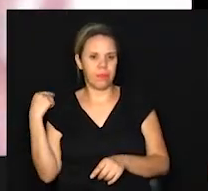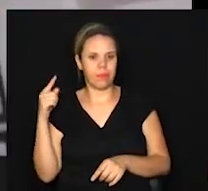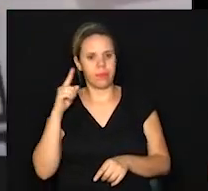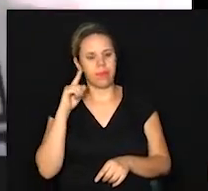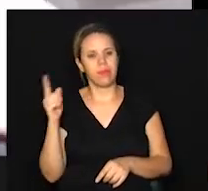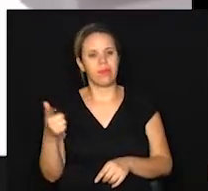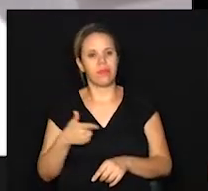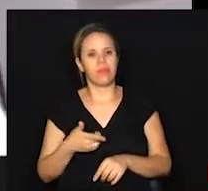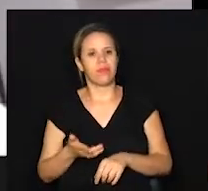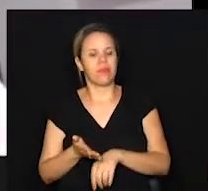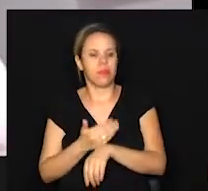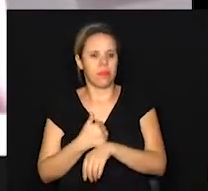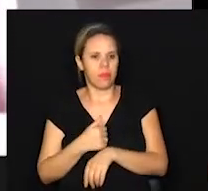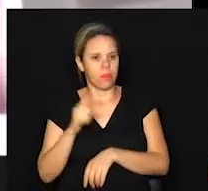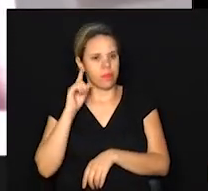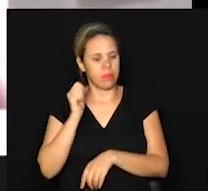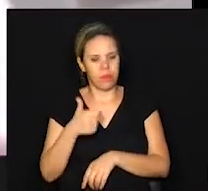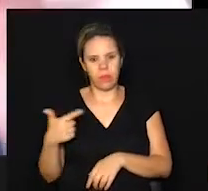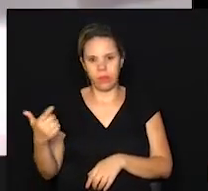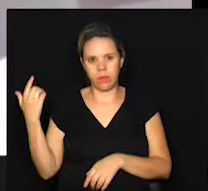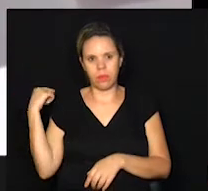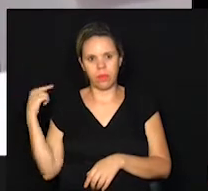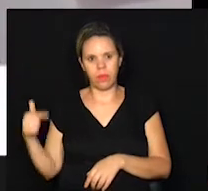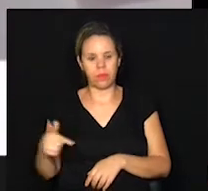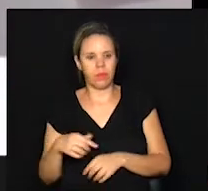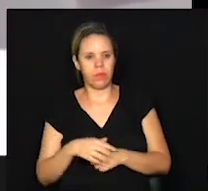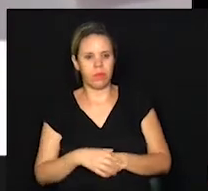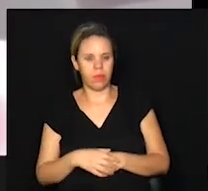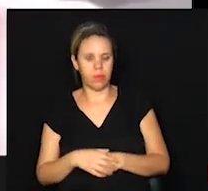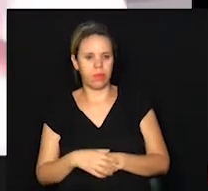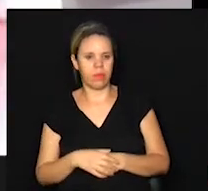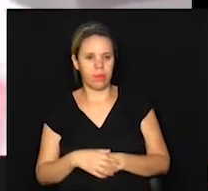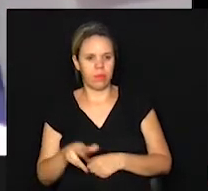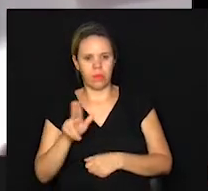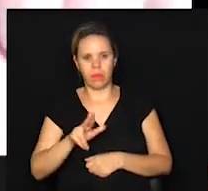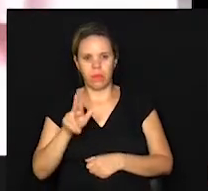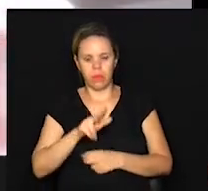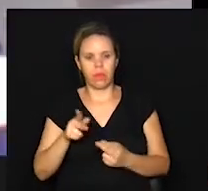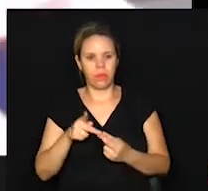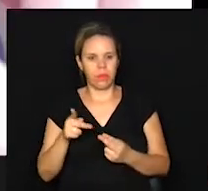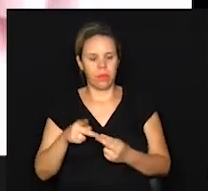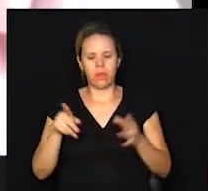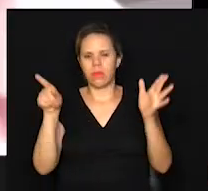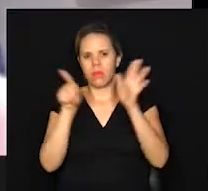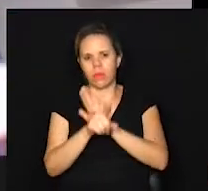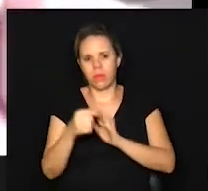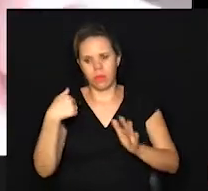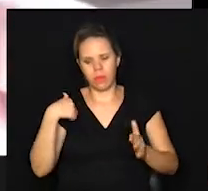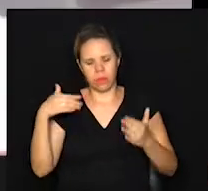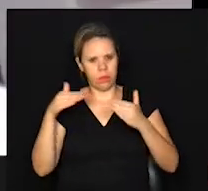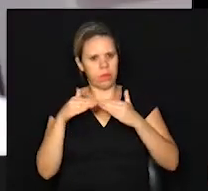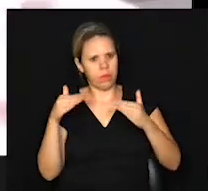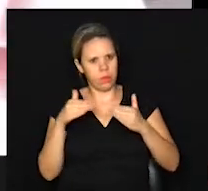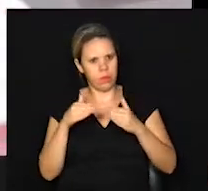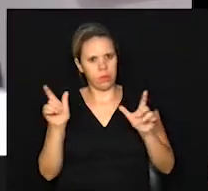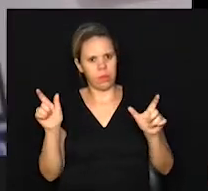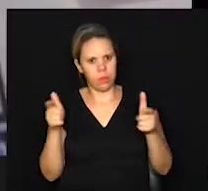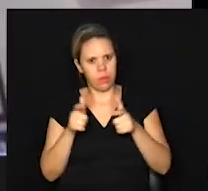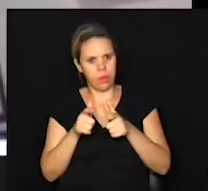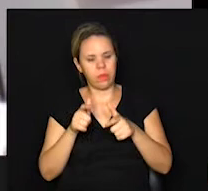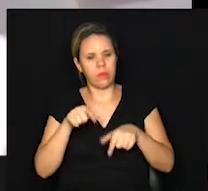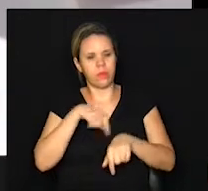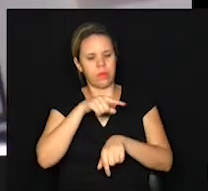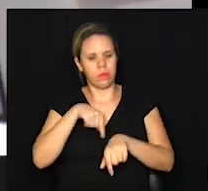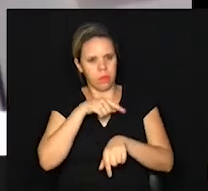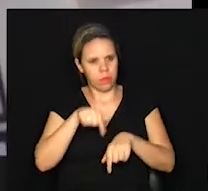12, eu recebi um telegrama da Universidade Paulista perguntando se eu concordava com a redução de carga